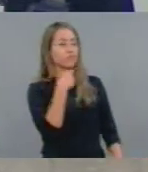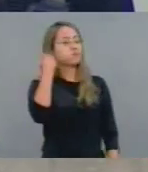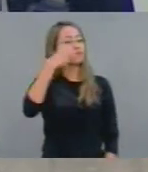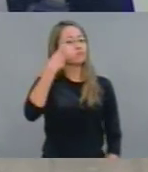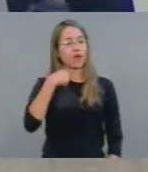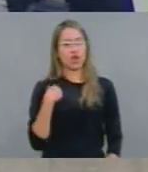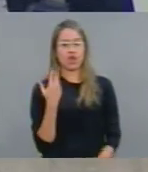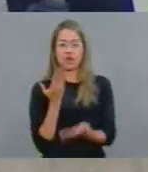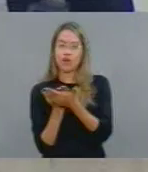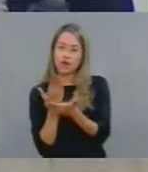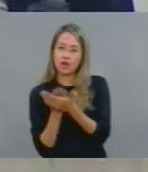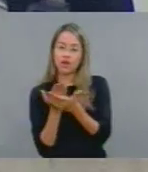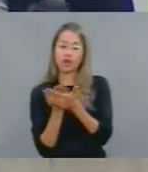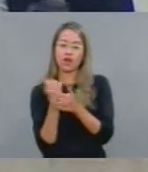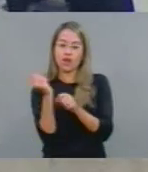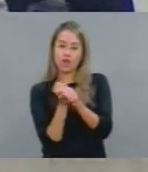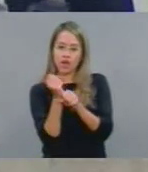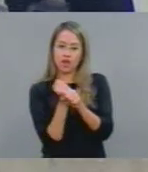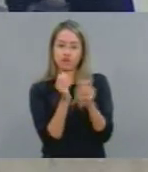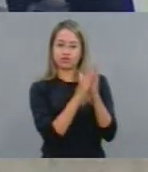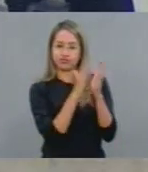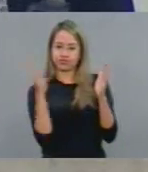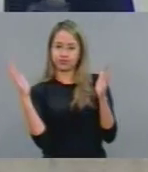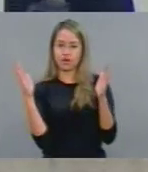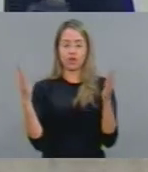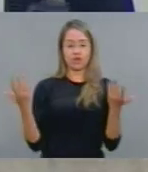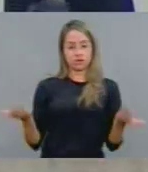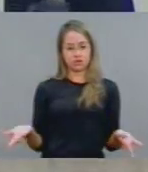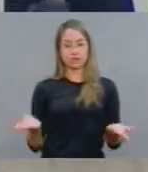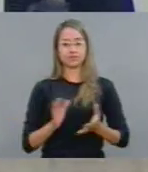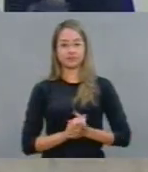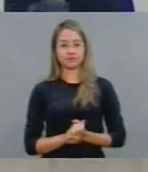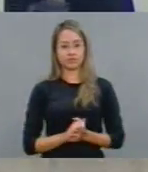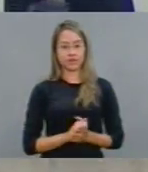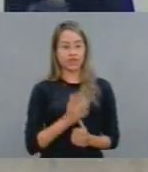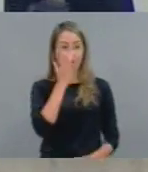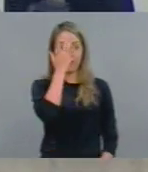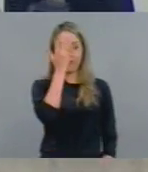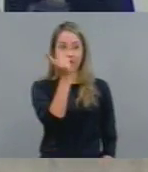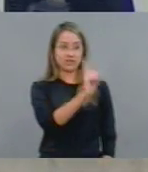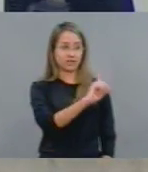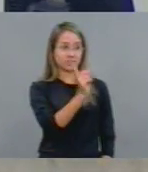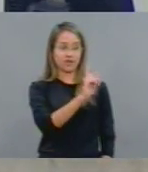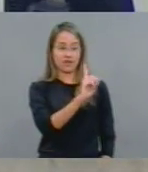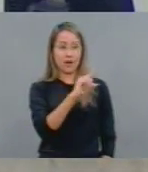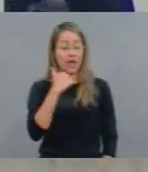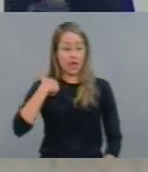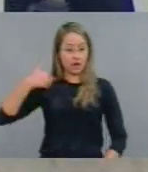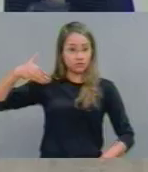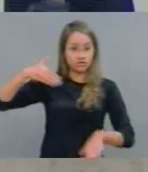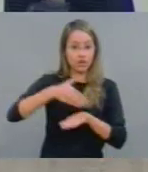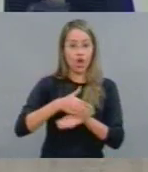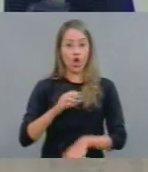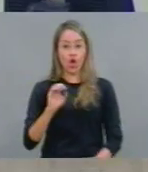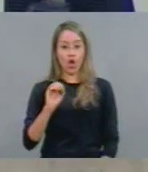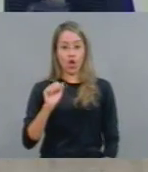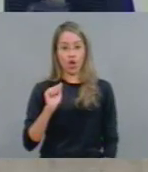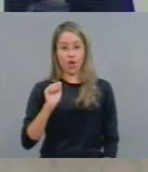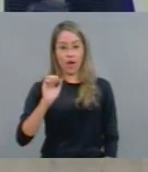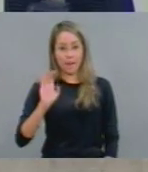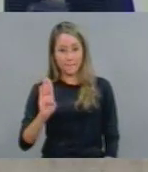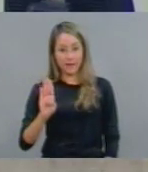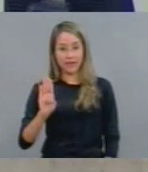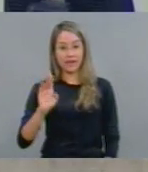de tempo estudando a vida inteira, eu uso um anel de advogado, porque não foi fácil naquele tempo que eu cheguei. Minha OAB é